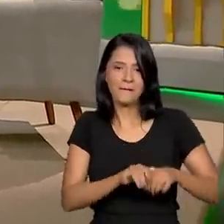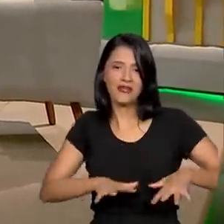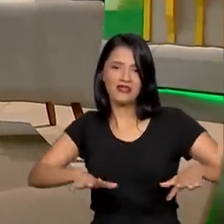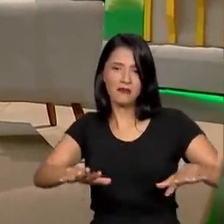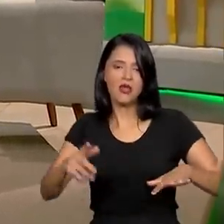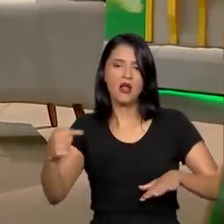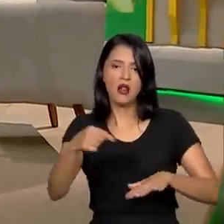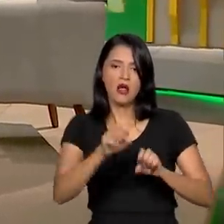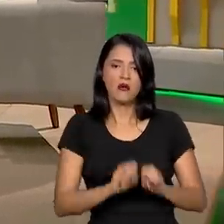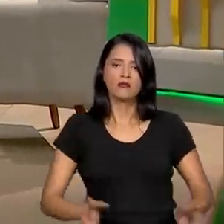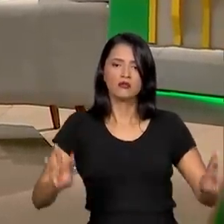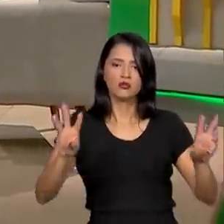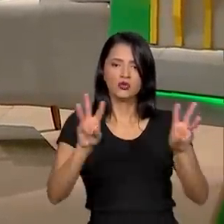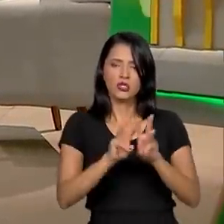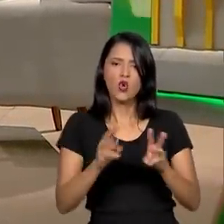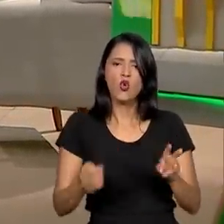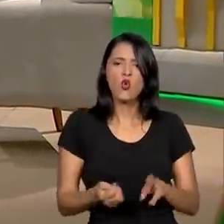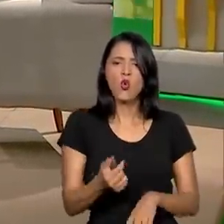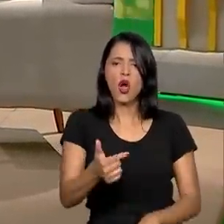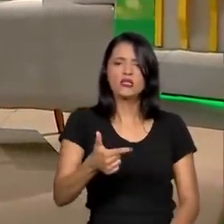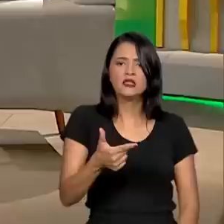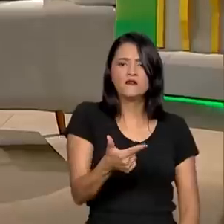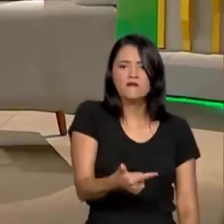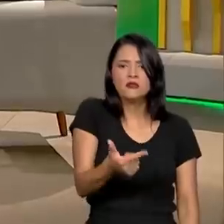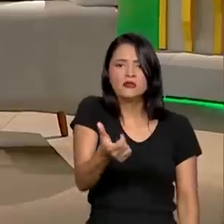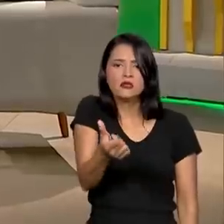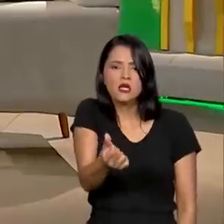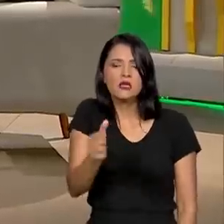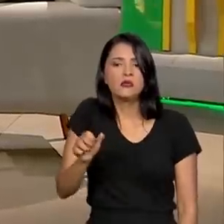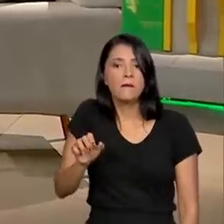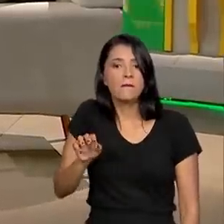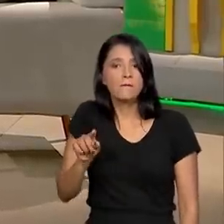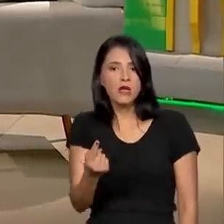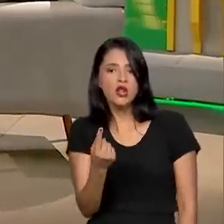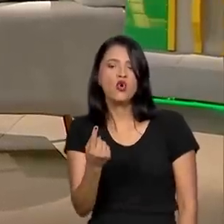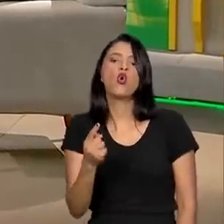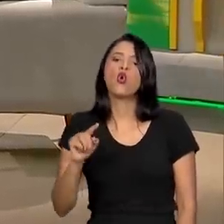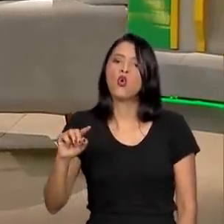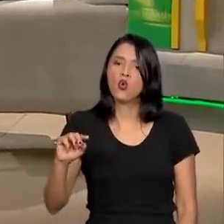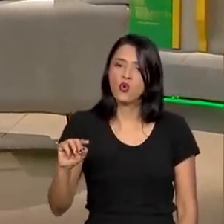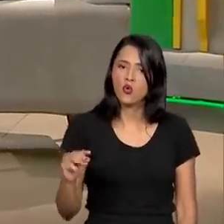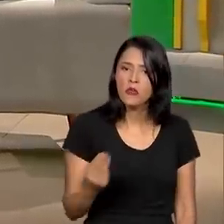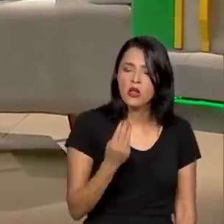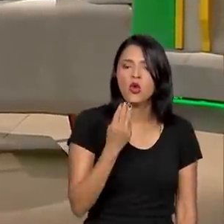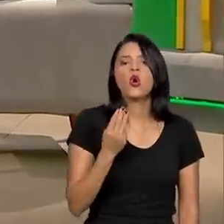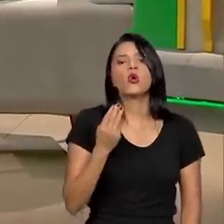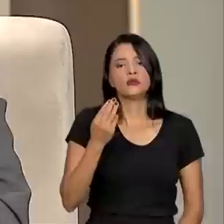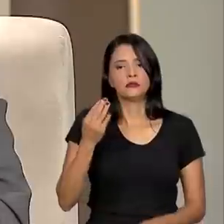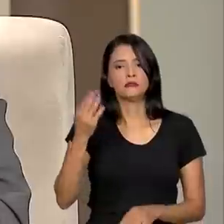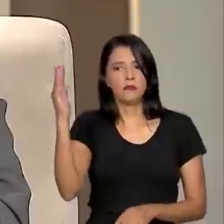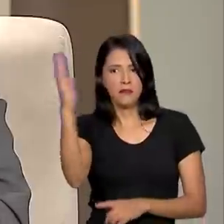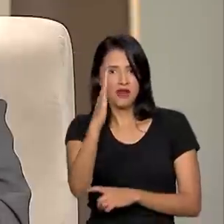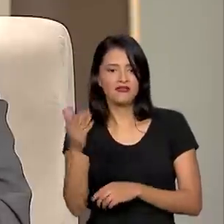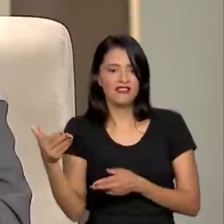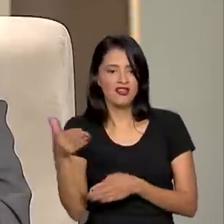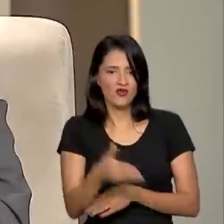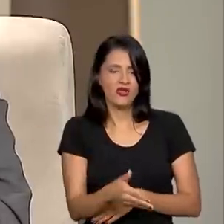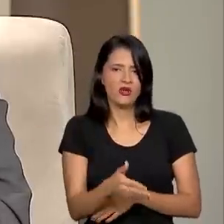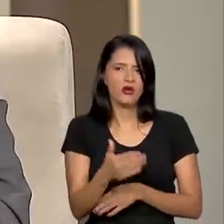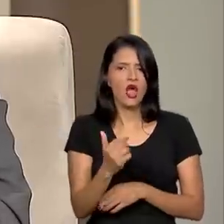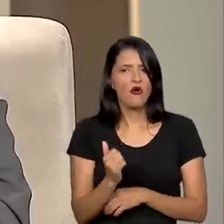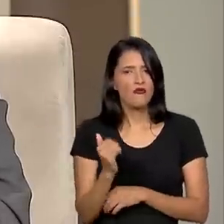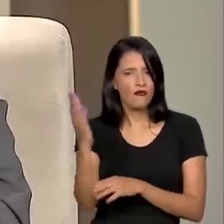quase 26 milhões de pessoas. Pessoas de brasileiros e não de turistas, né? Realidade lá fora, os museus